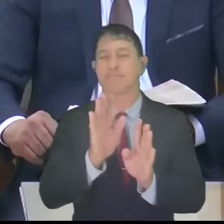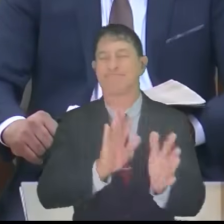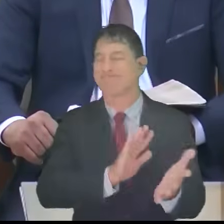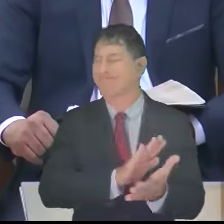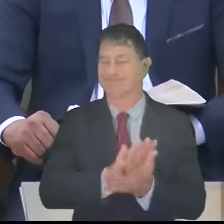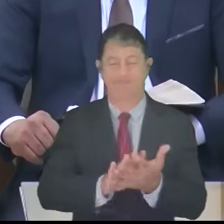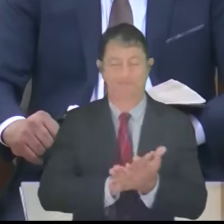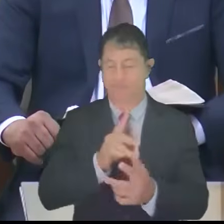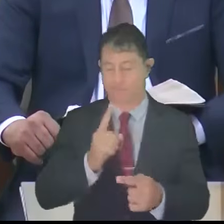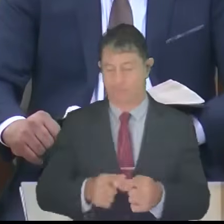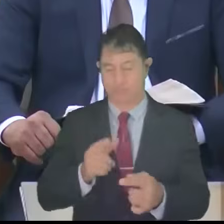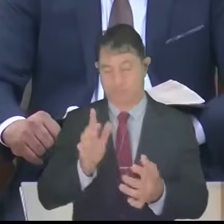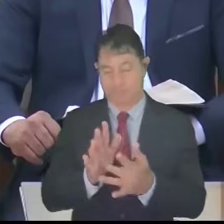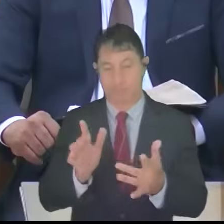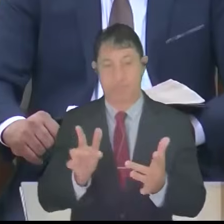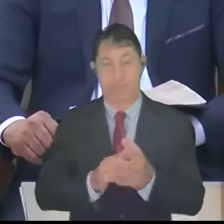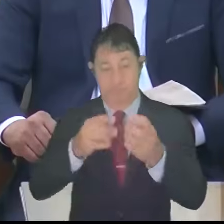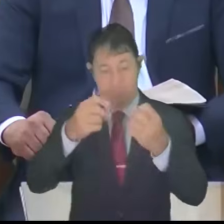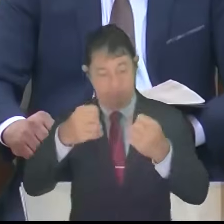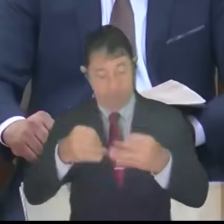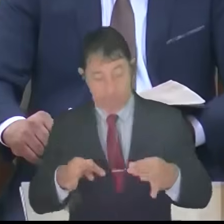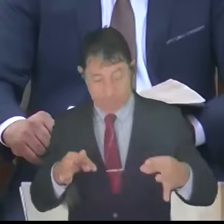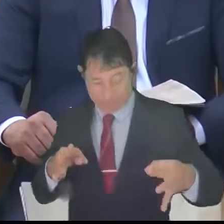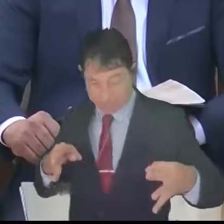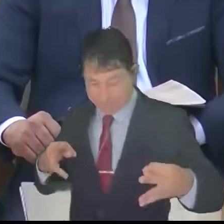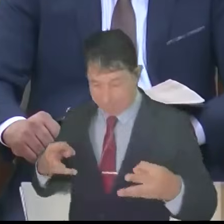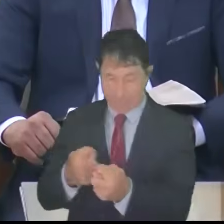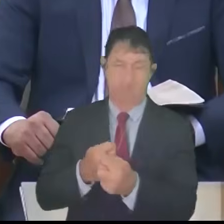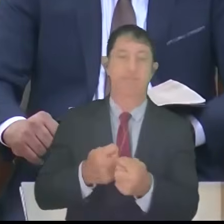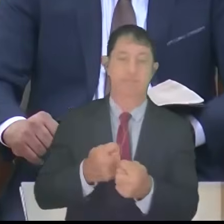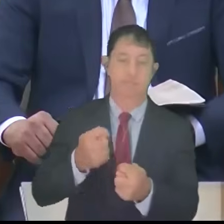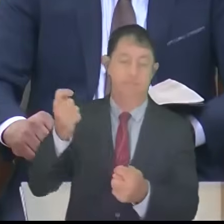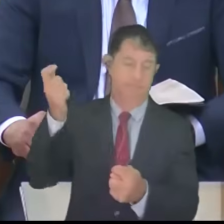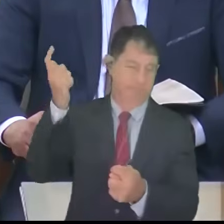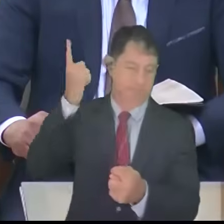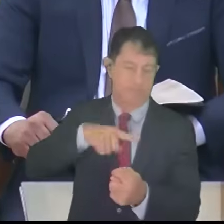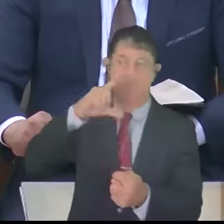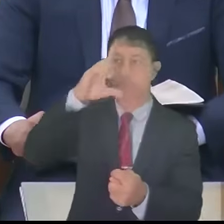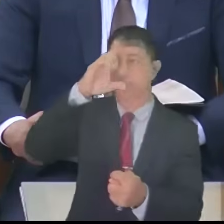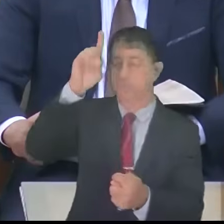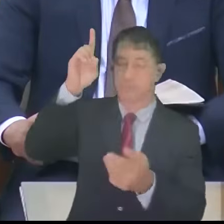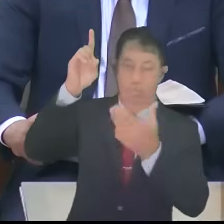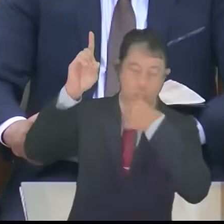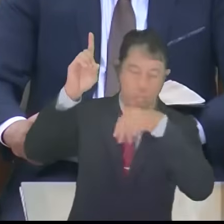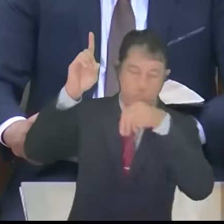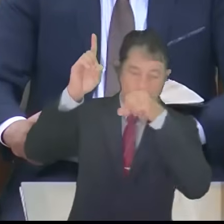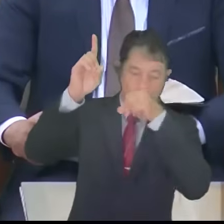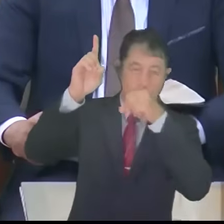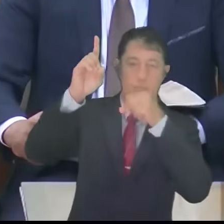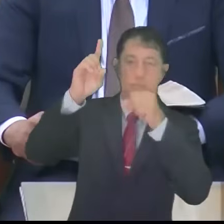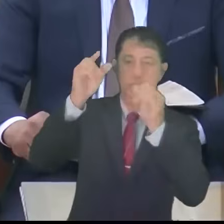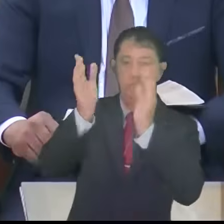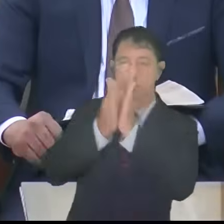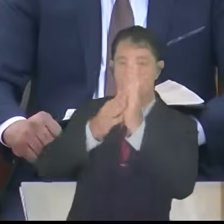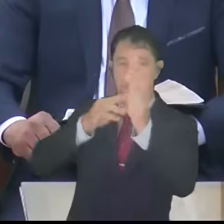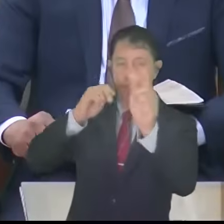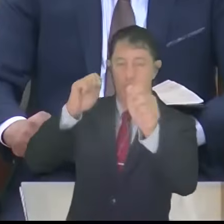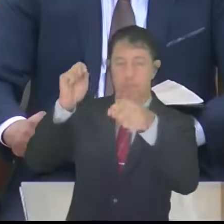disse: todas as coisas me foram entregues por meu Pai.